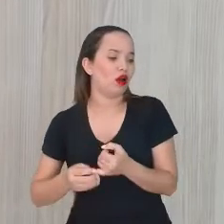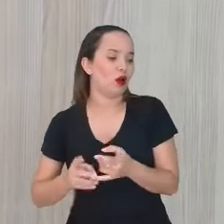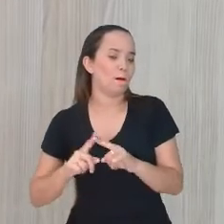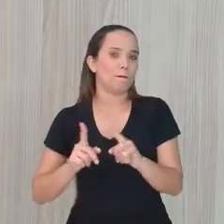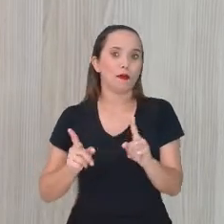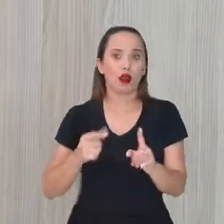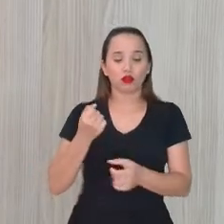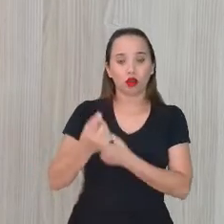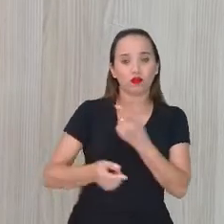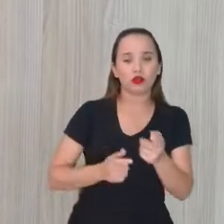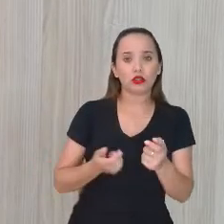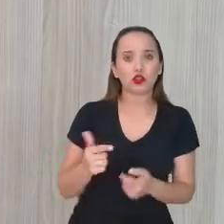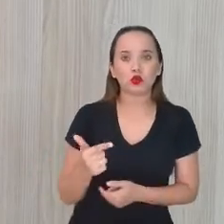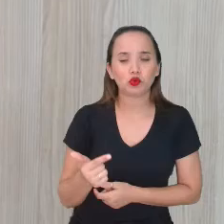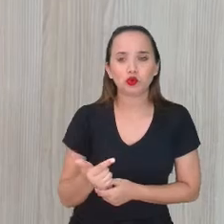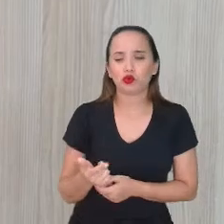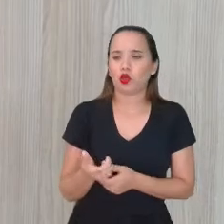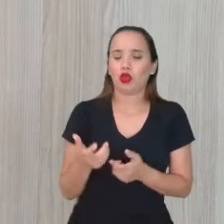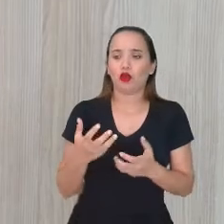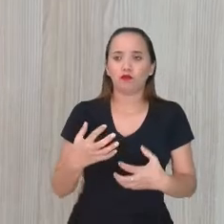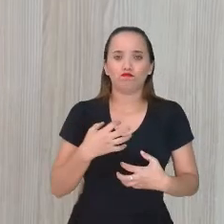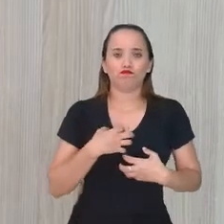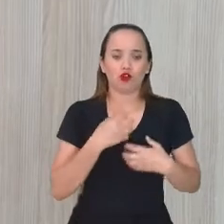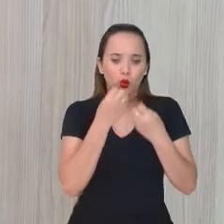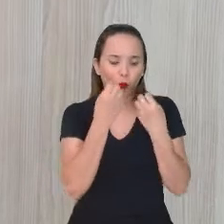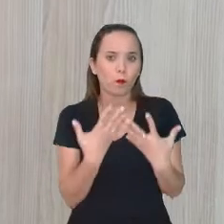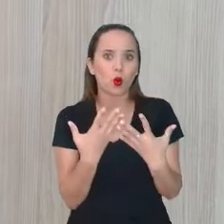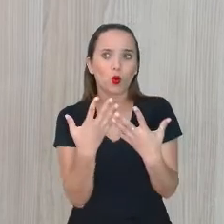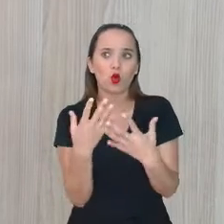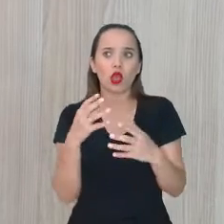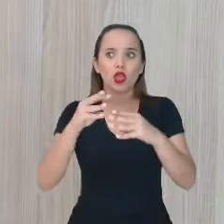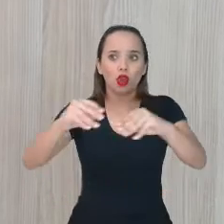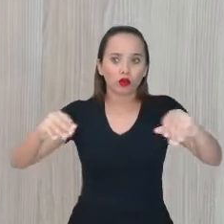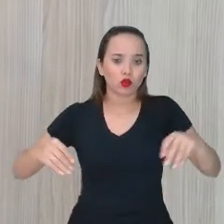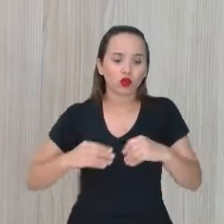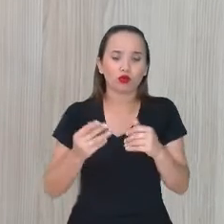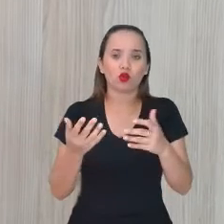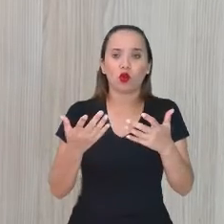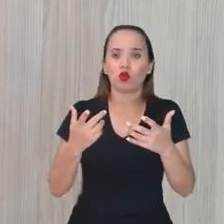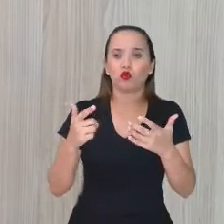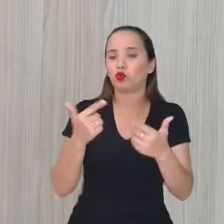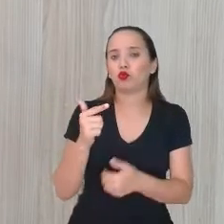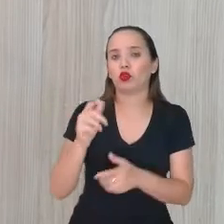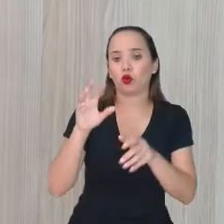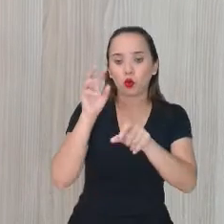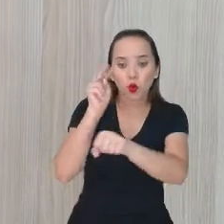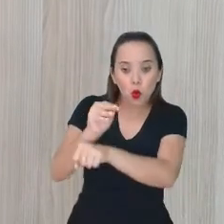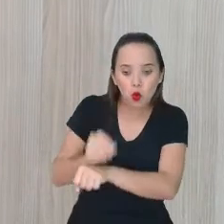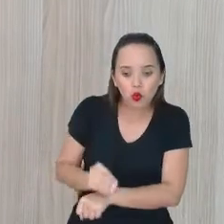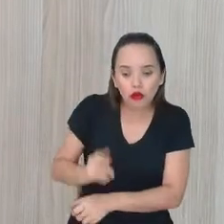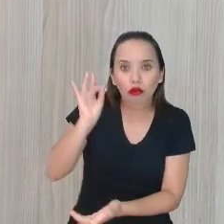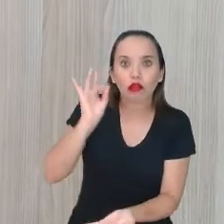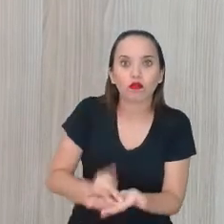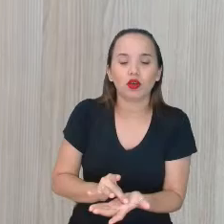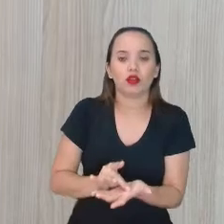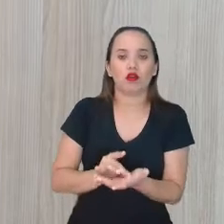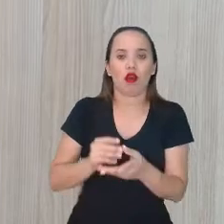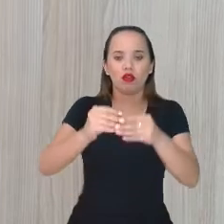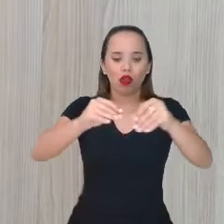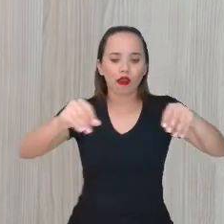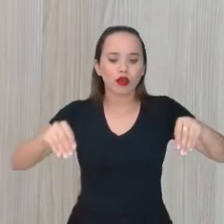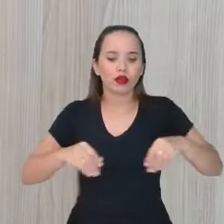é feito de uma forma adequada, é que acontece, o solo não resiste, né? Pois O é. solo tem a questão, professora, dos poros,